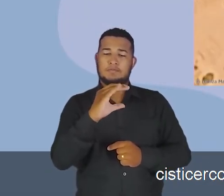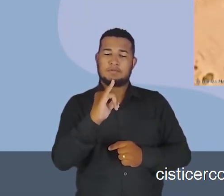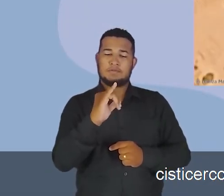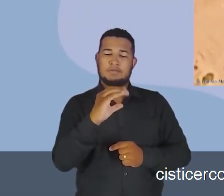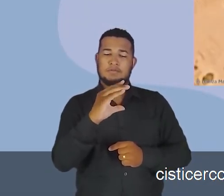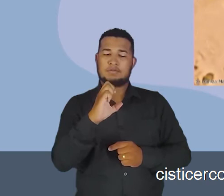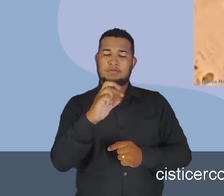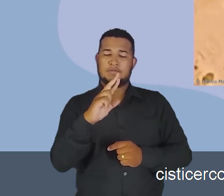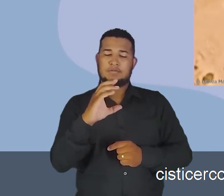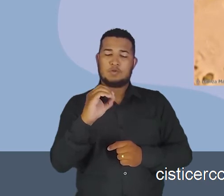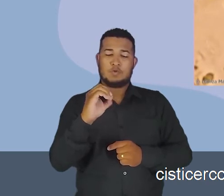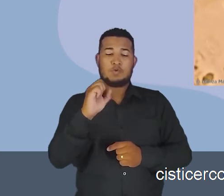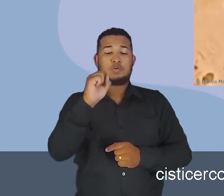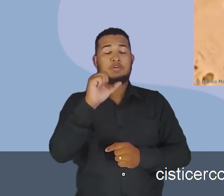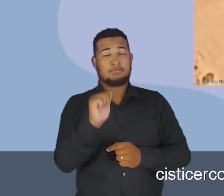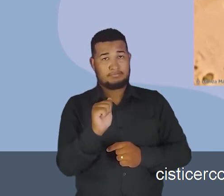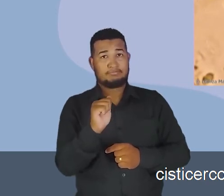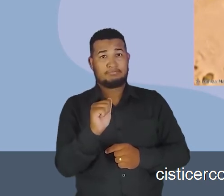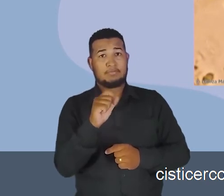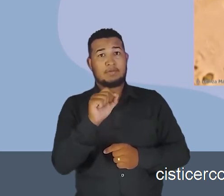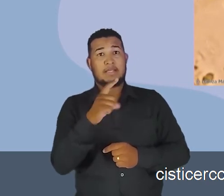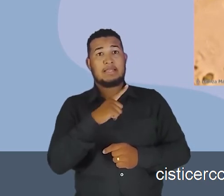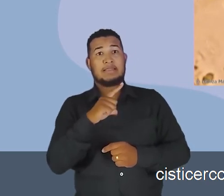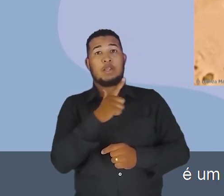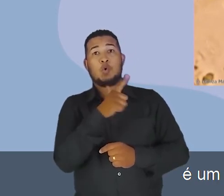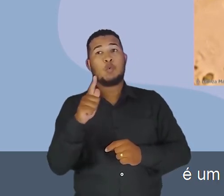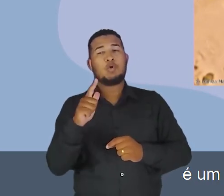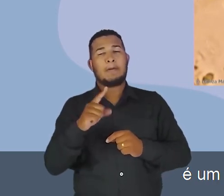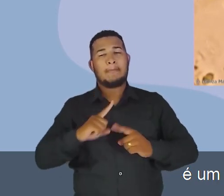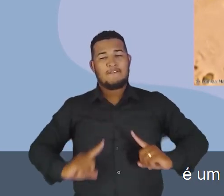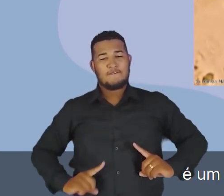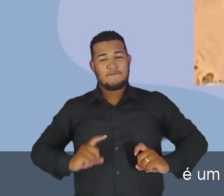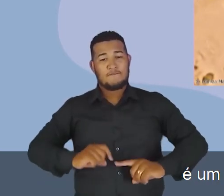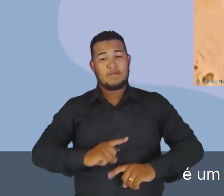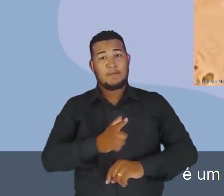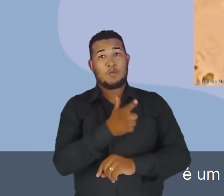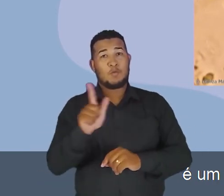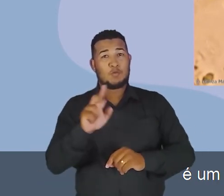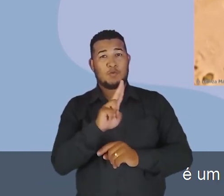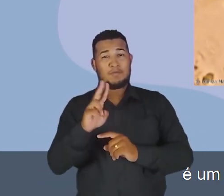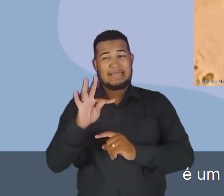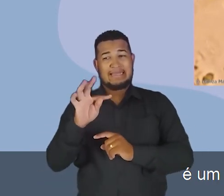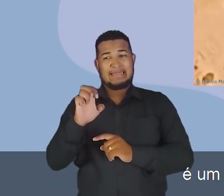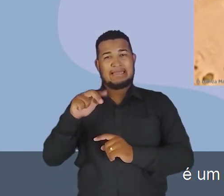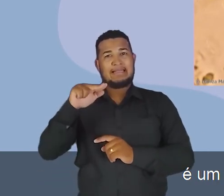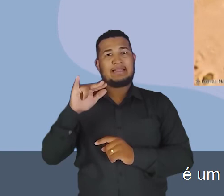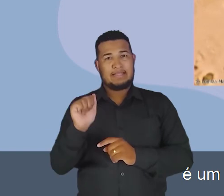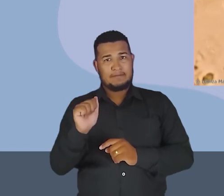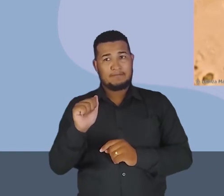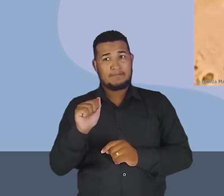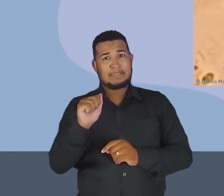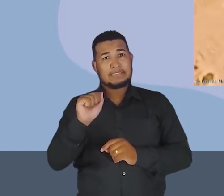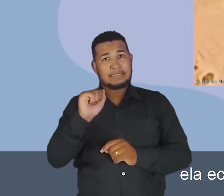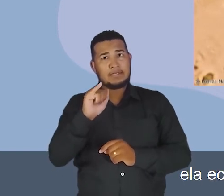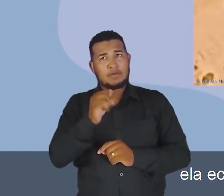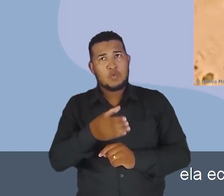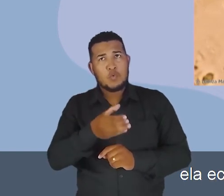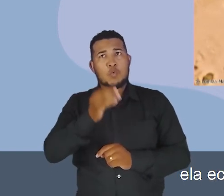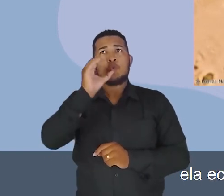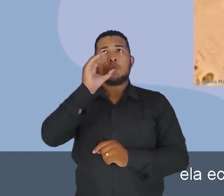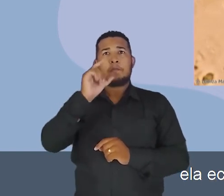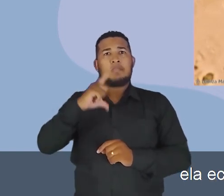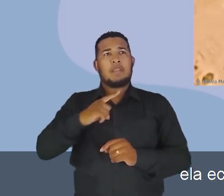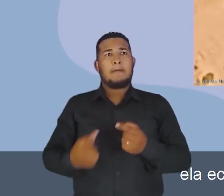A cisticercose é uma doença causada pela tênia, que é um outro tipo de verme. E essa doença, você ingerindo os ovos da tênia,